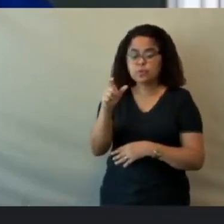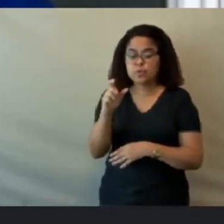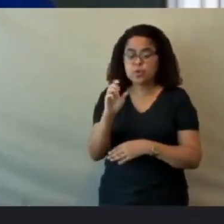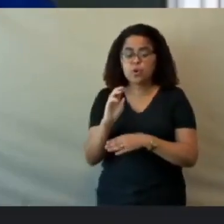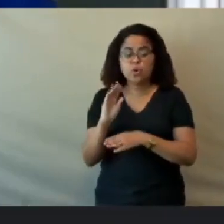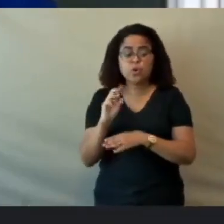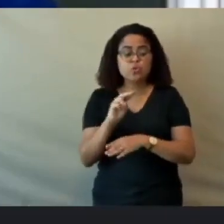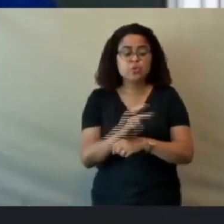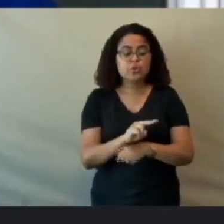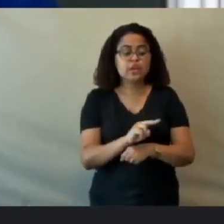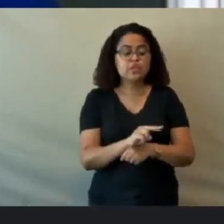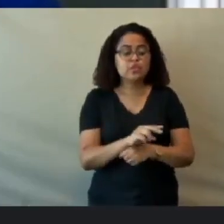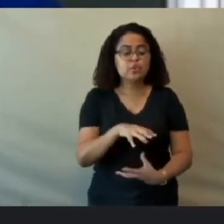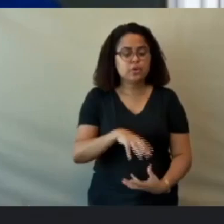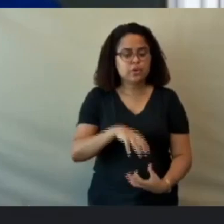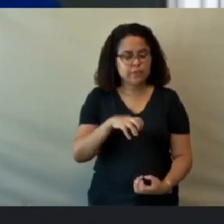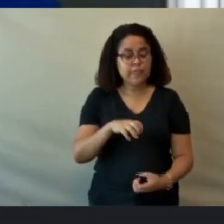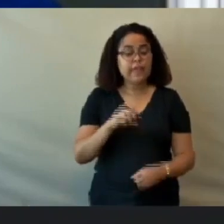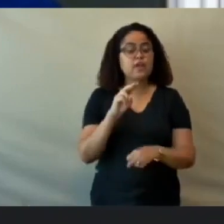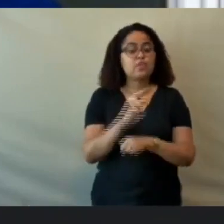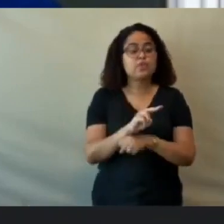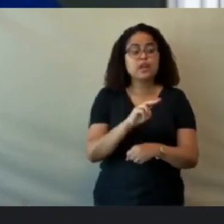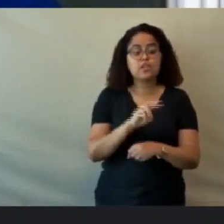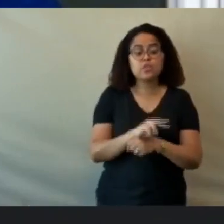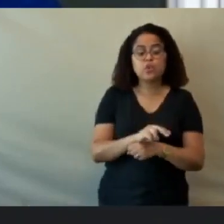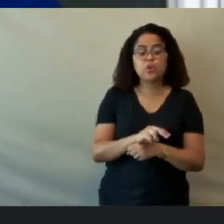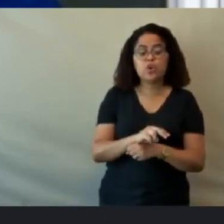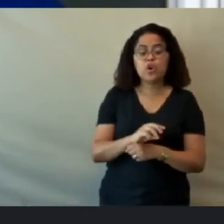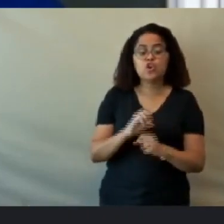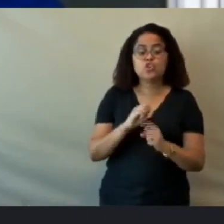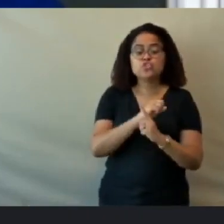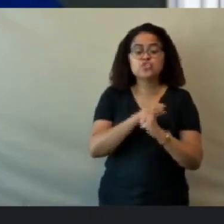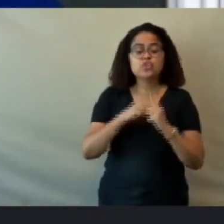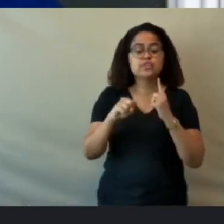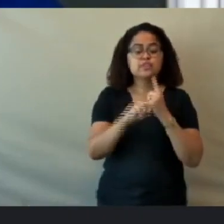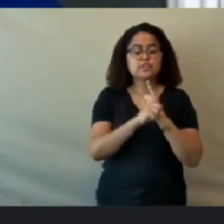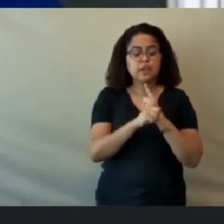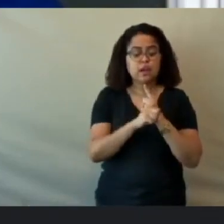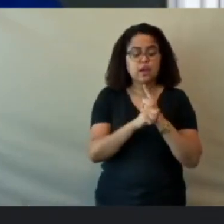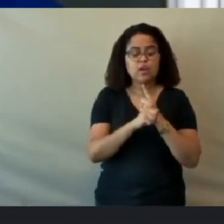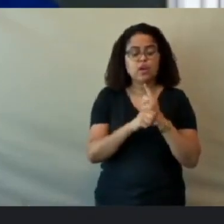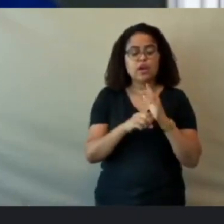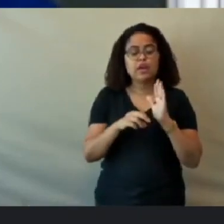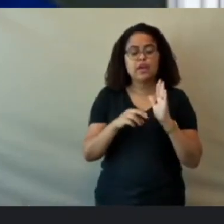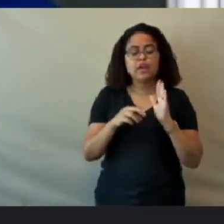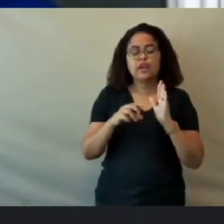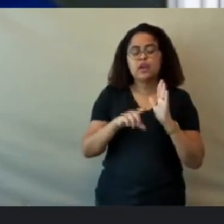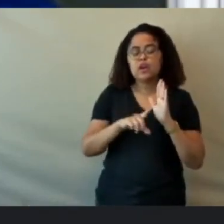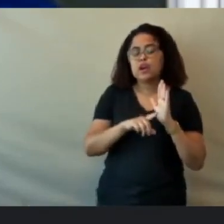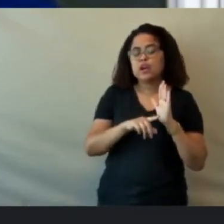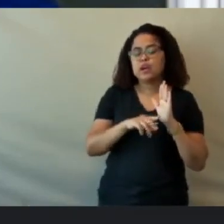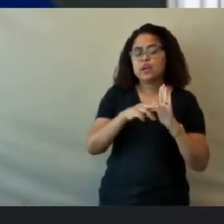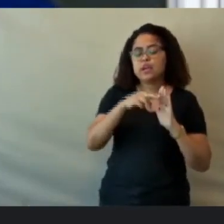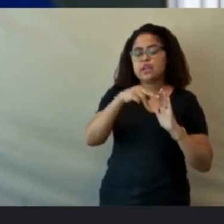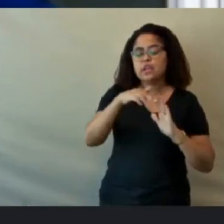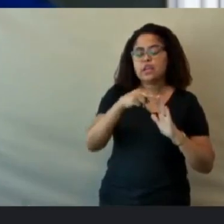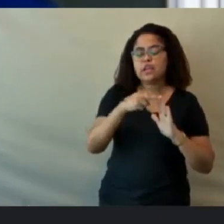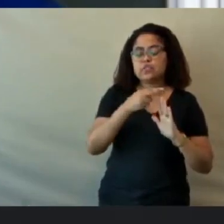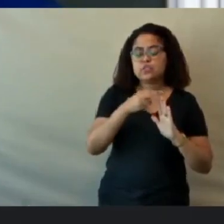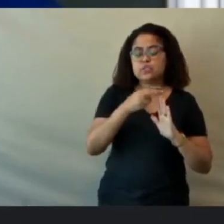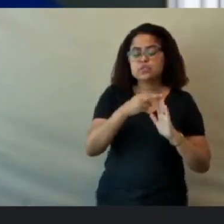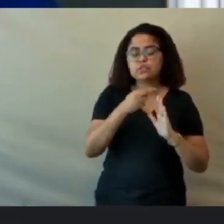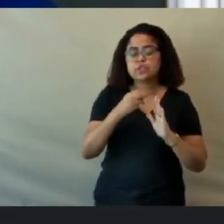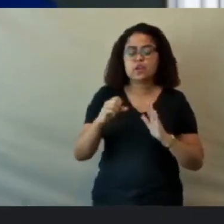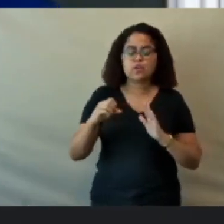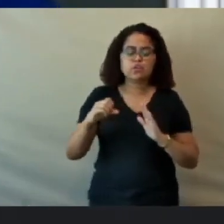cuidador social e ele é regido pela resolução 09 de 2014 do Conselho Nacional de Assistência Social